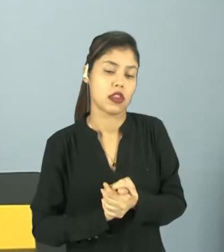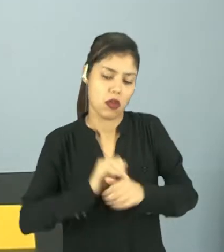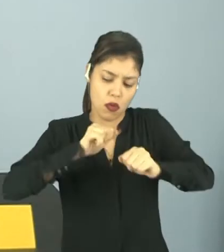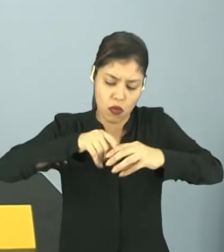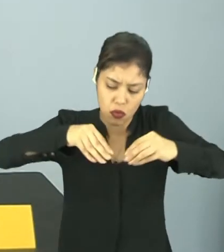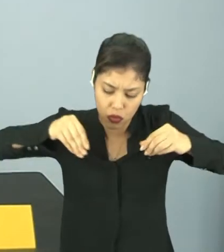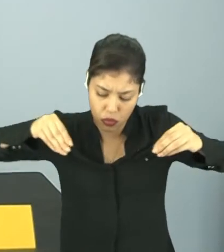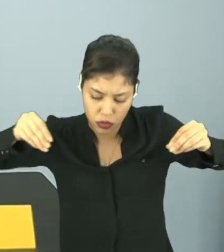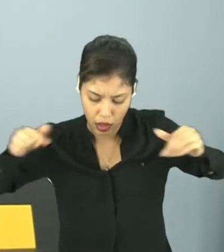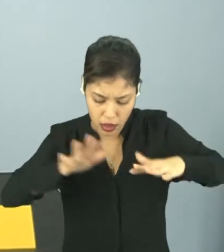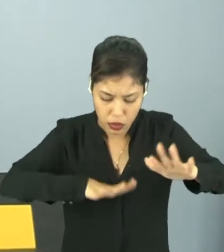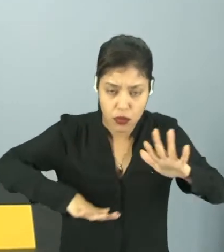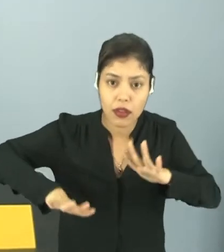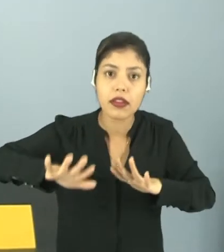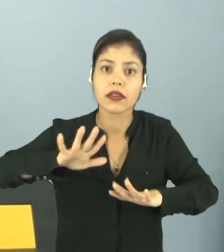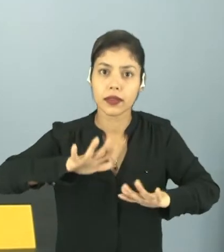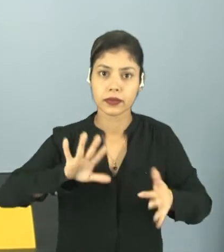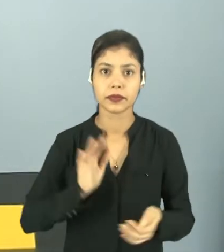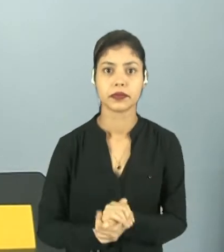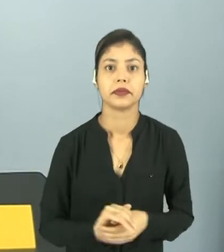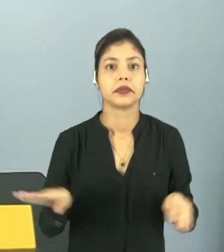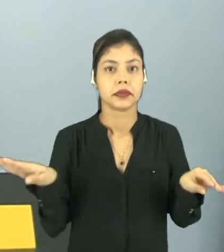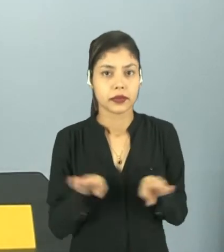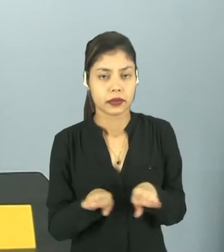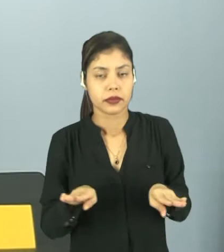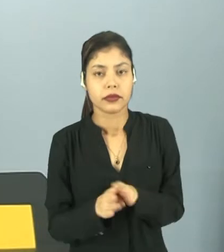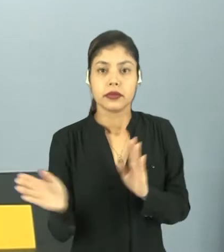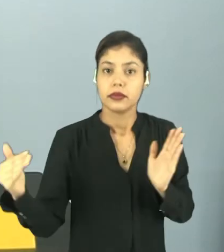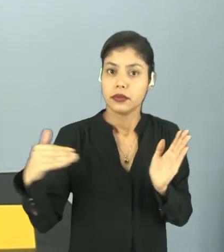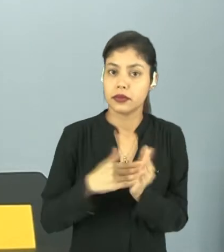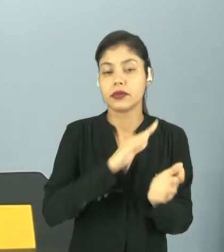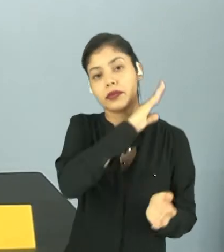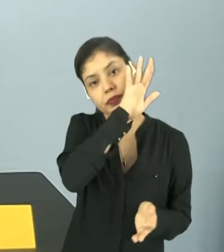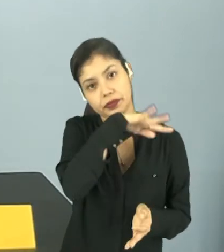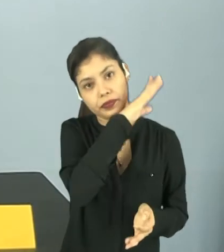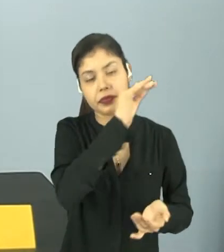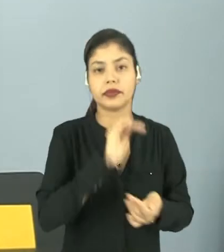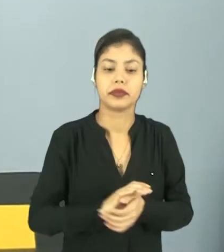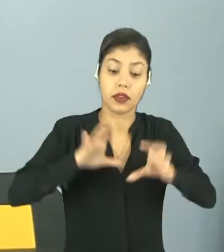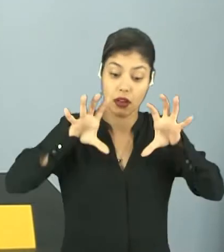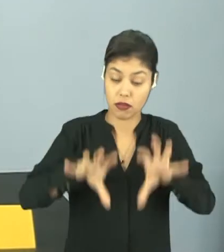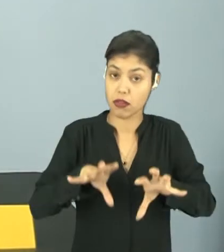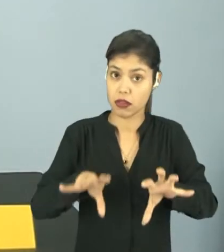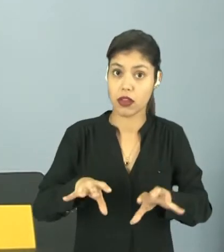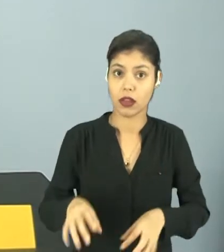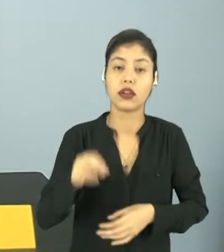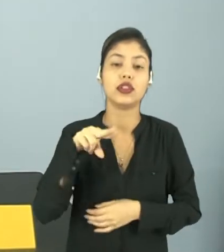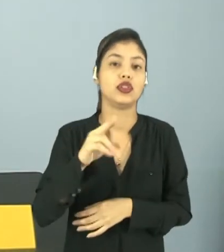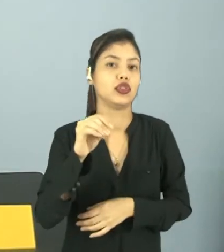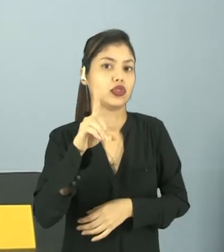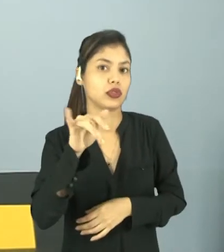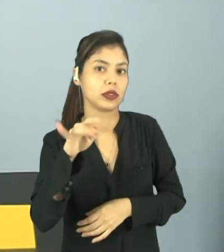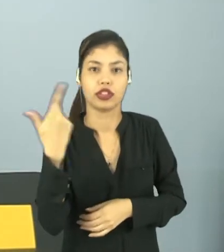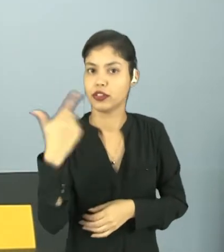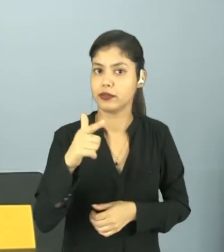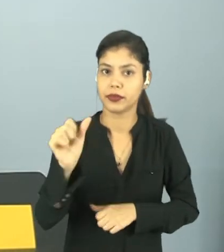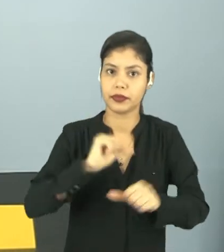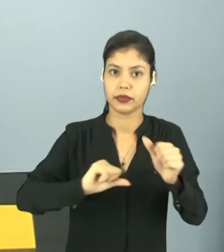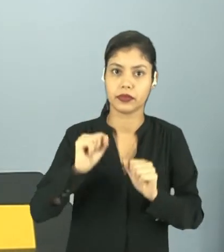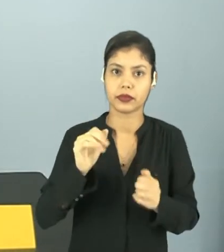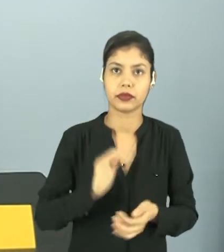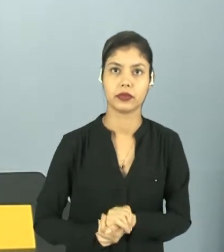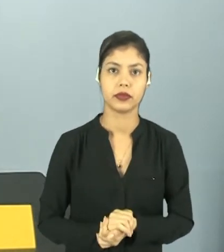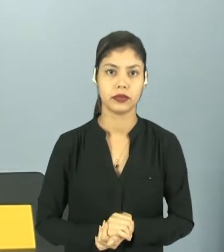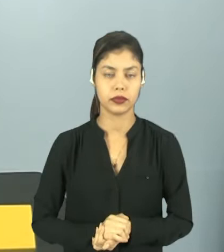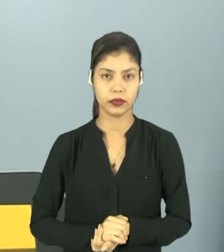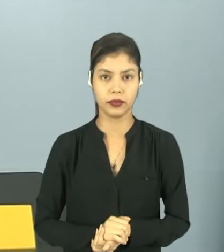começaram a plantar e também até os seus animais. Dessa forma, eles não eram mais nômades. Agora, vamos para algumas